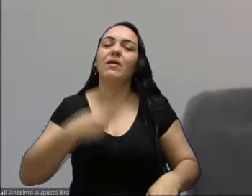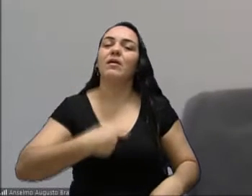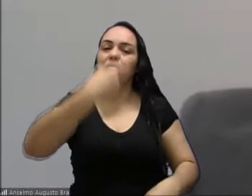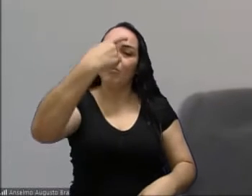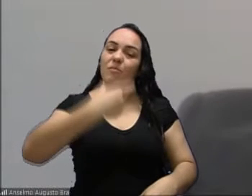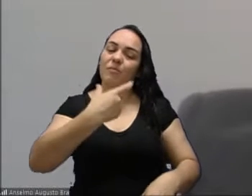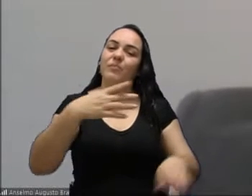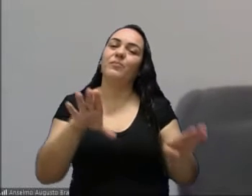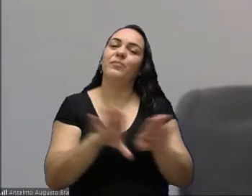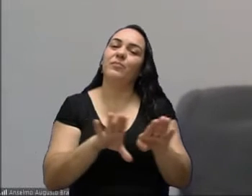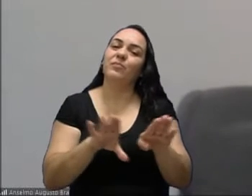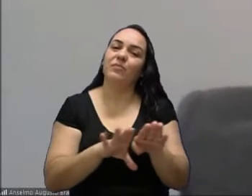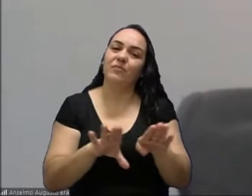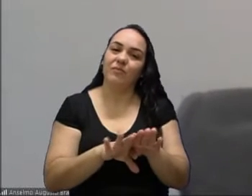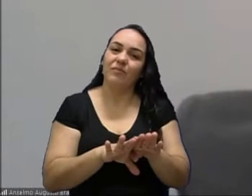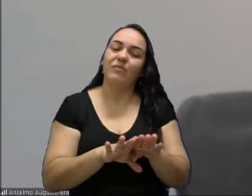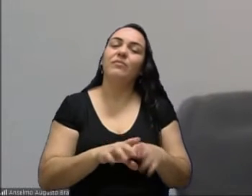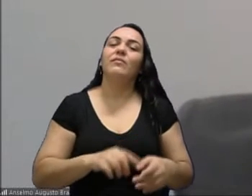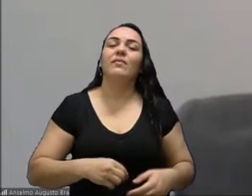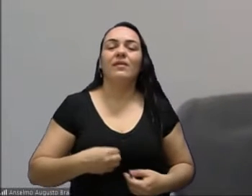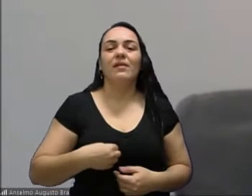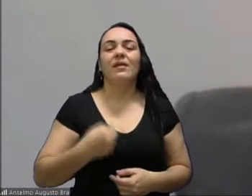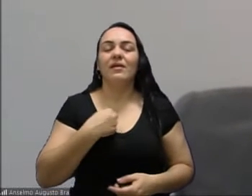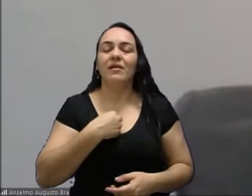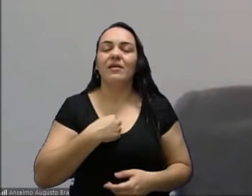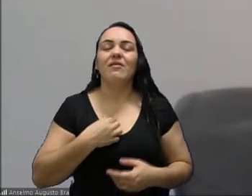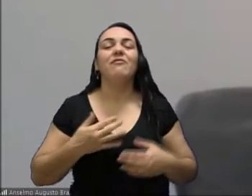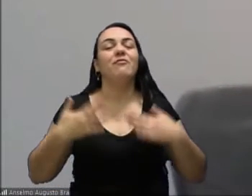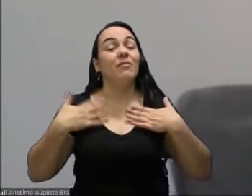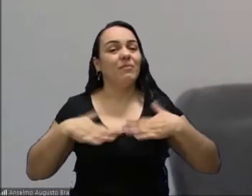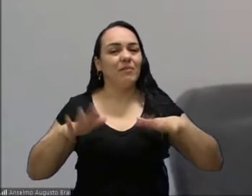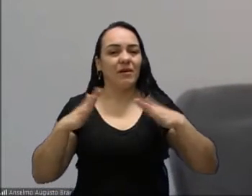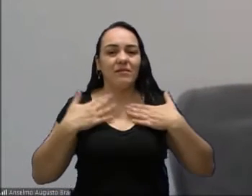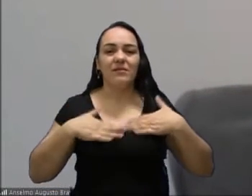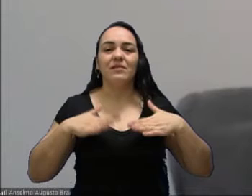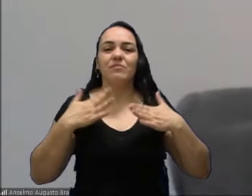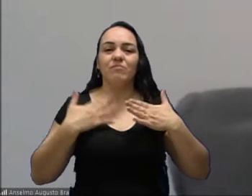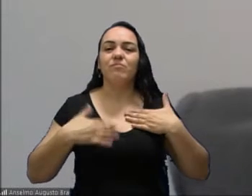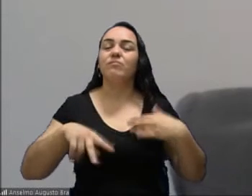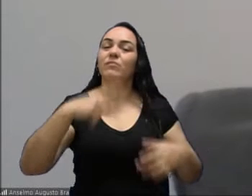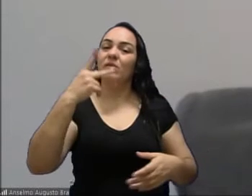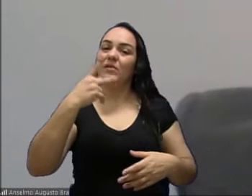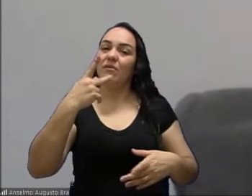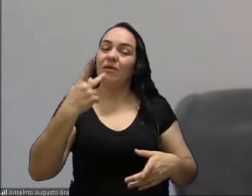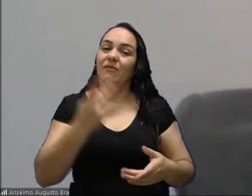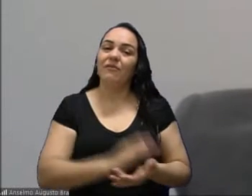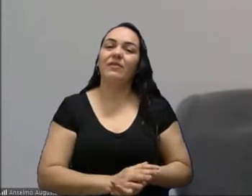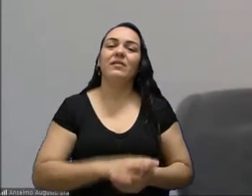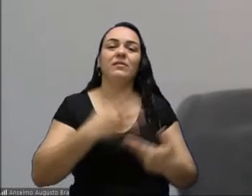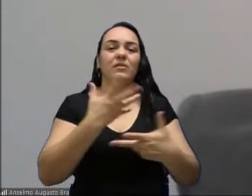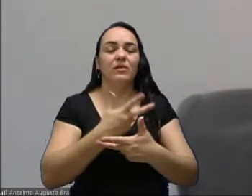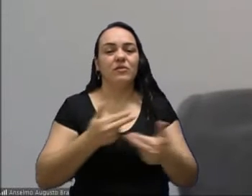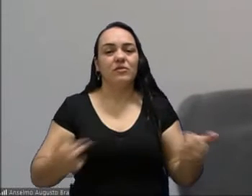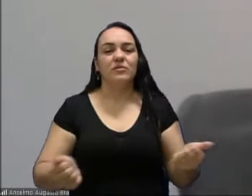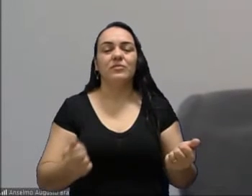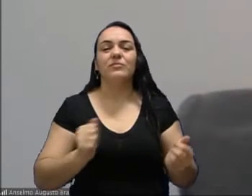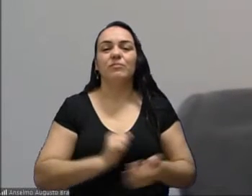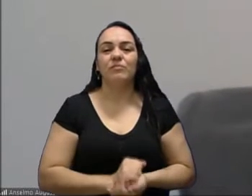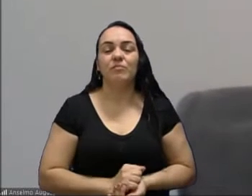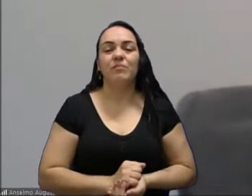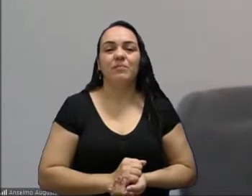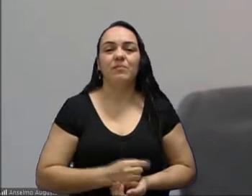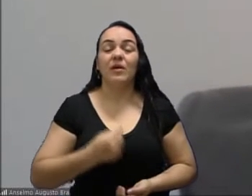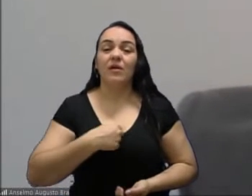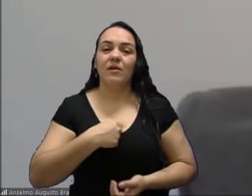também, né. Então, assim, eu fico muito à vontade, né, pra poder falar com relação a essa questão, né. Então,